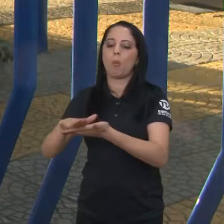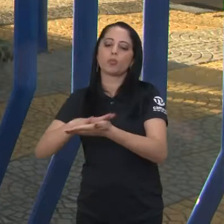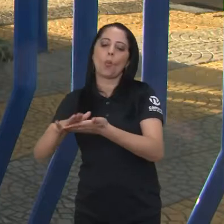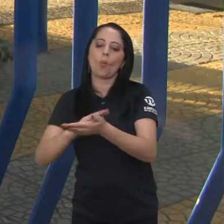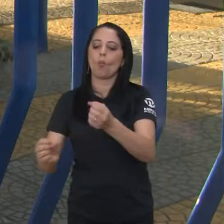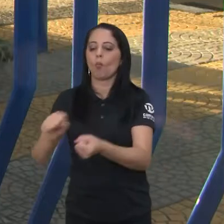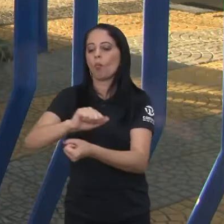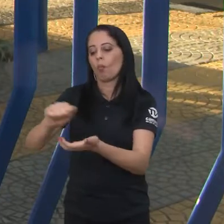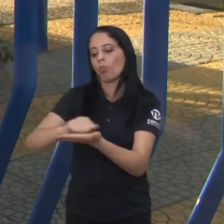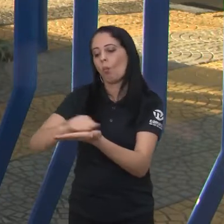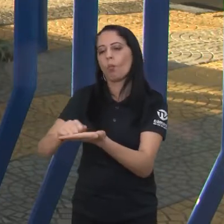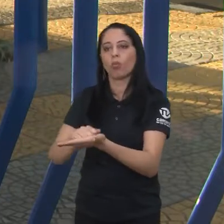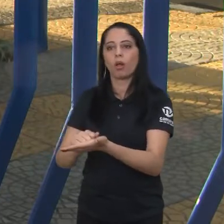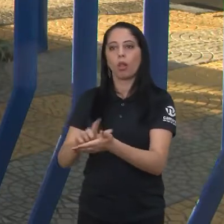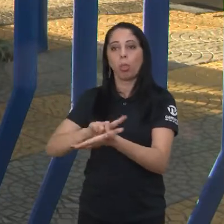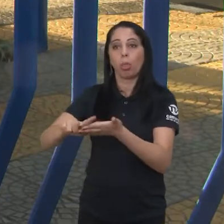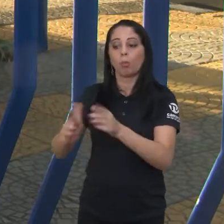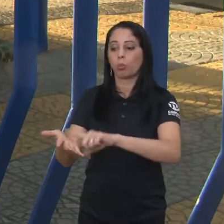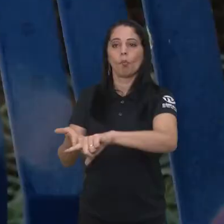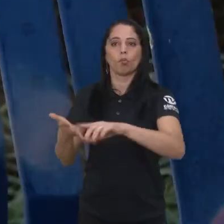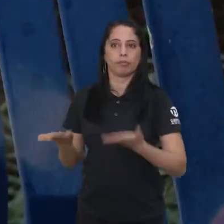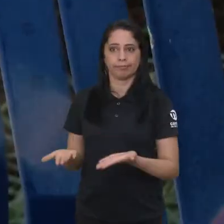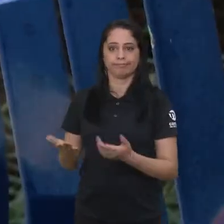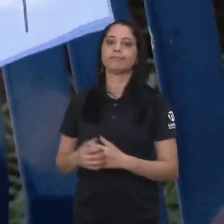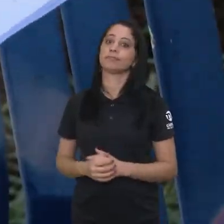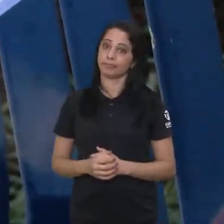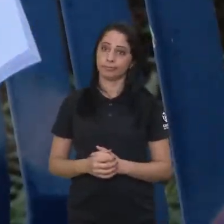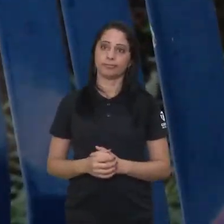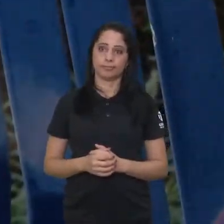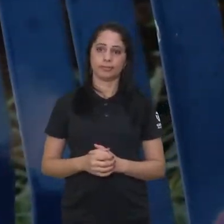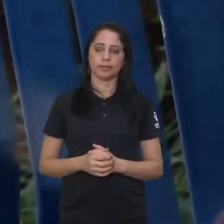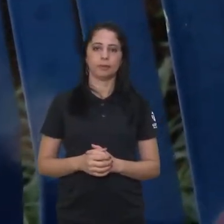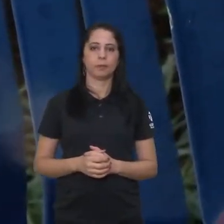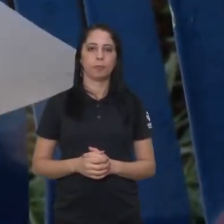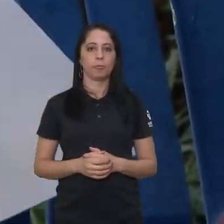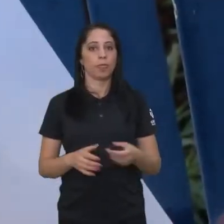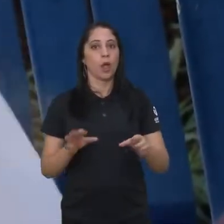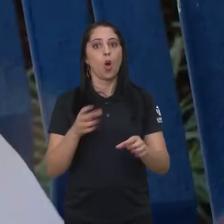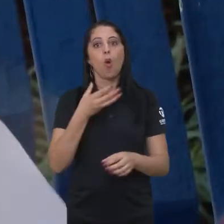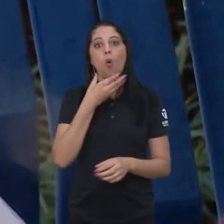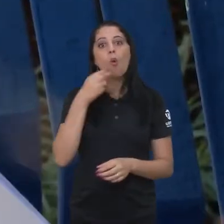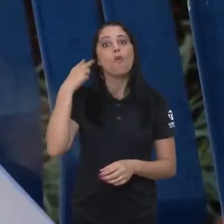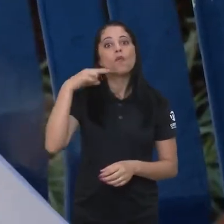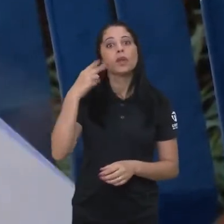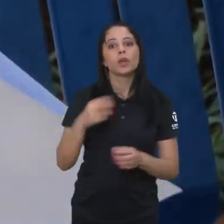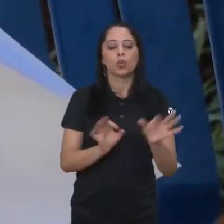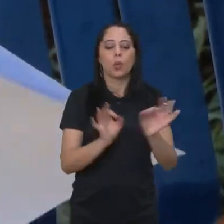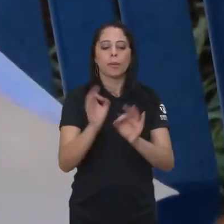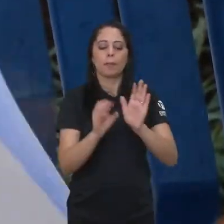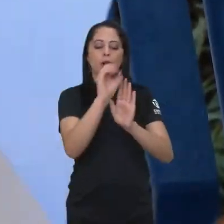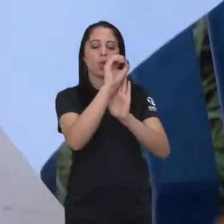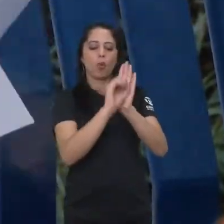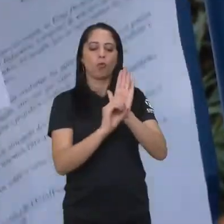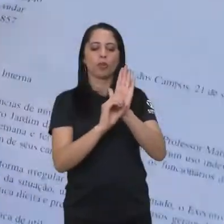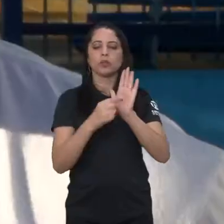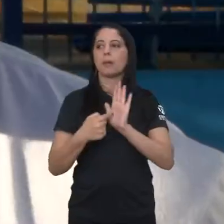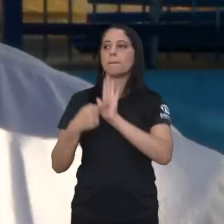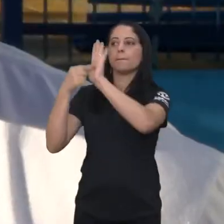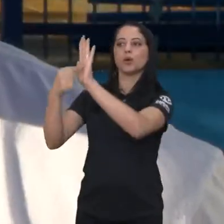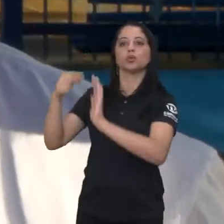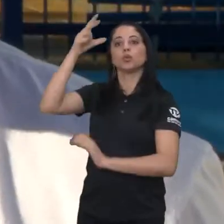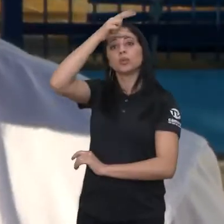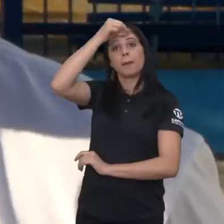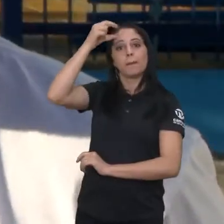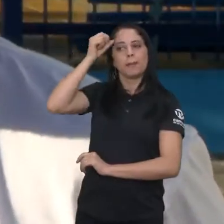Segundo o parlamentar, após a denúncia, um ofício foi enviado à ouvidoria da prefeitura para que o caso fosse investigado.